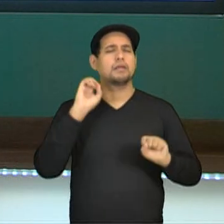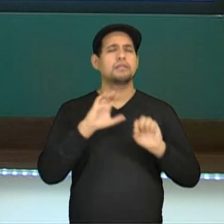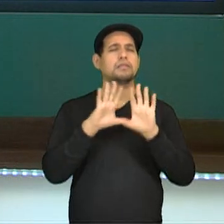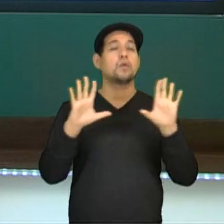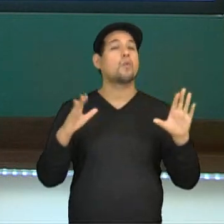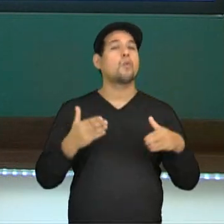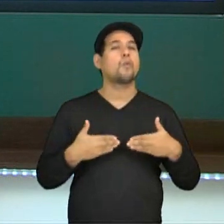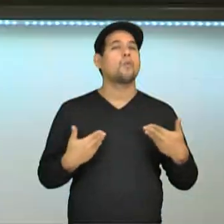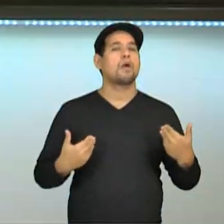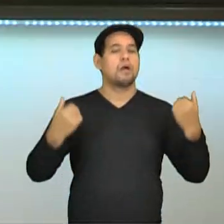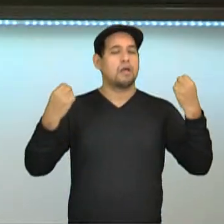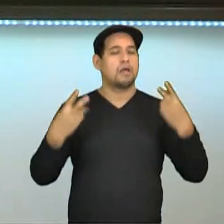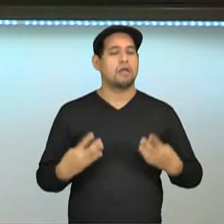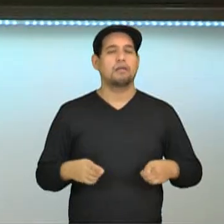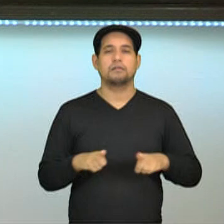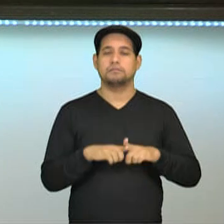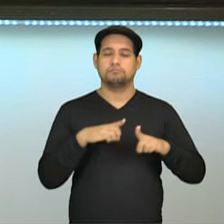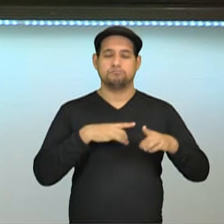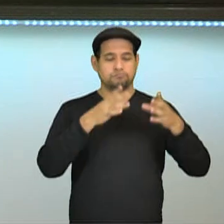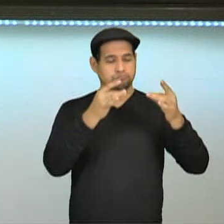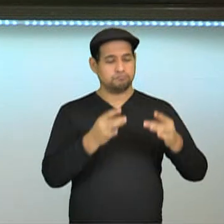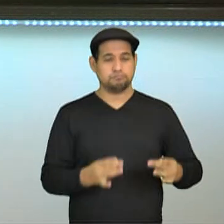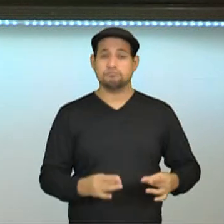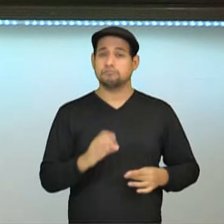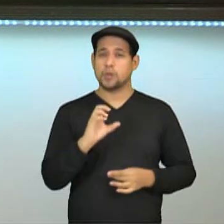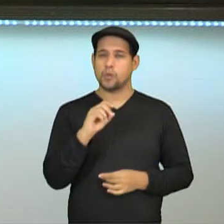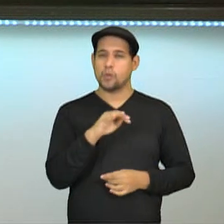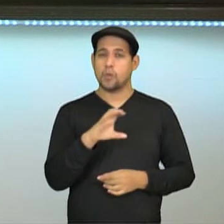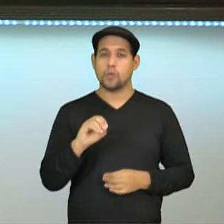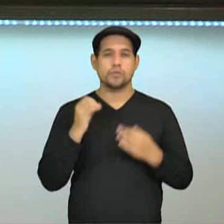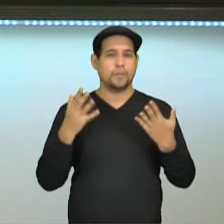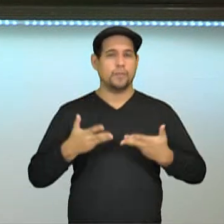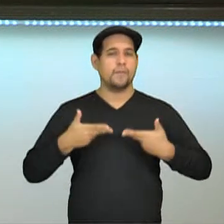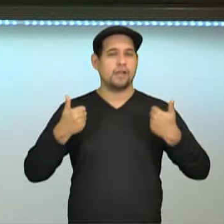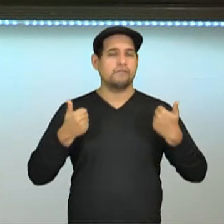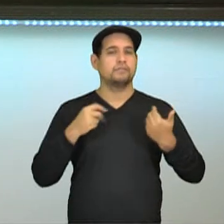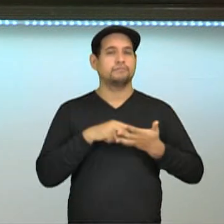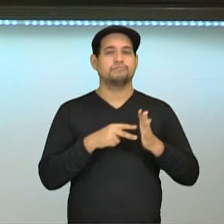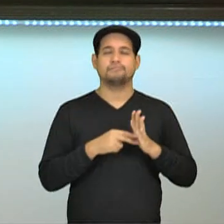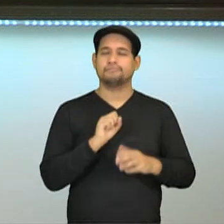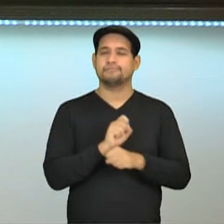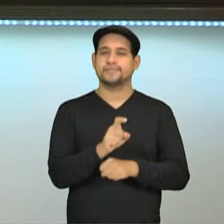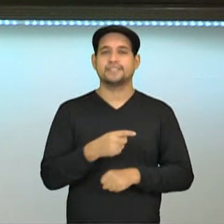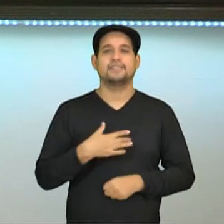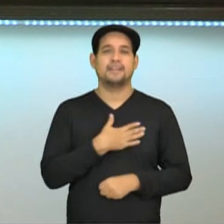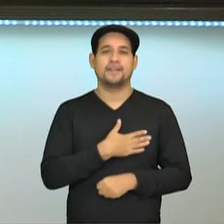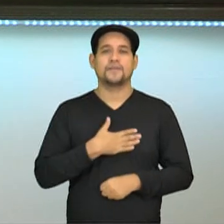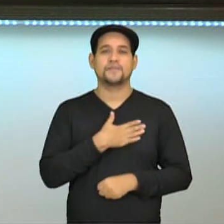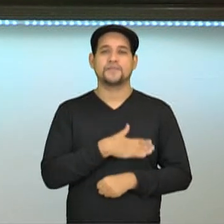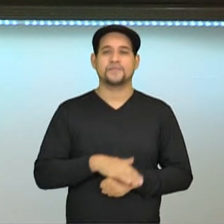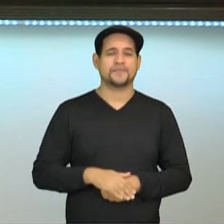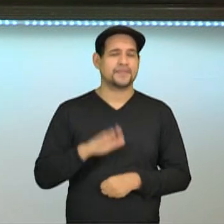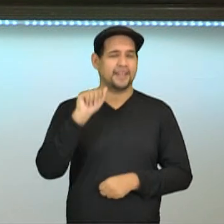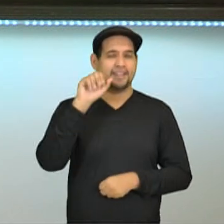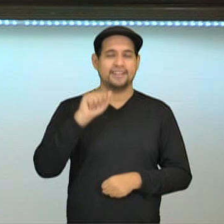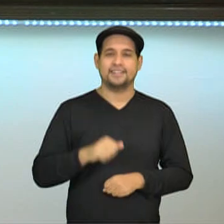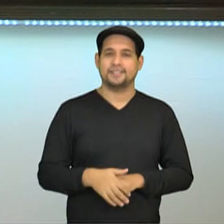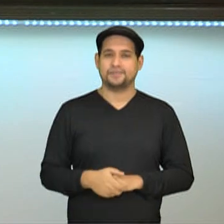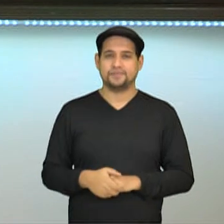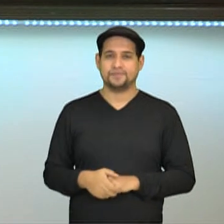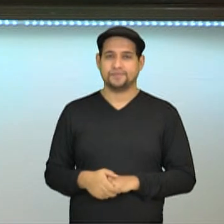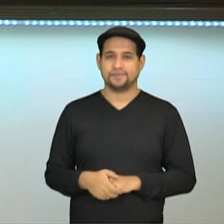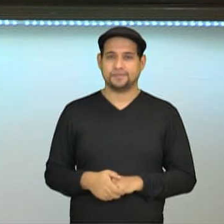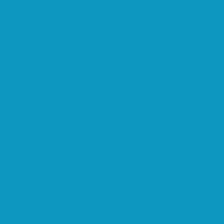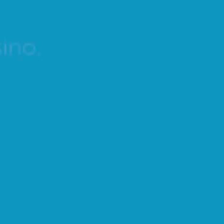são os elementos composicionais de um conto maravilhoso. Eu espero que vocês tenham gostado e até breve.